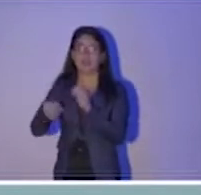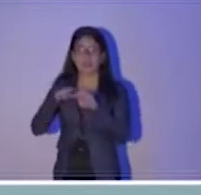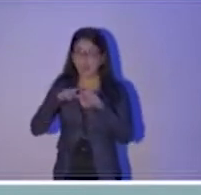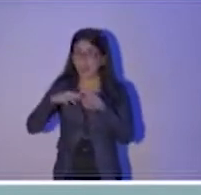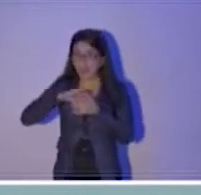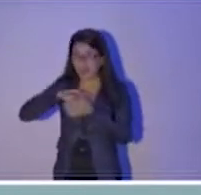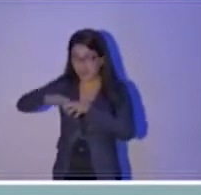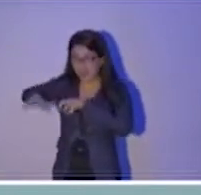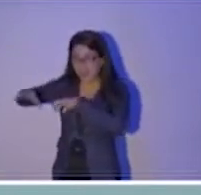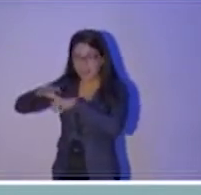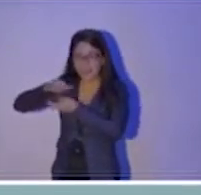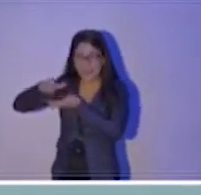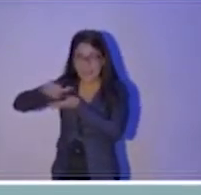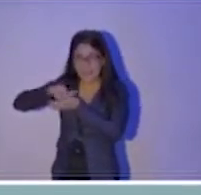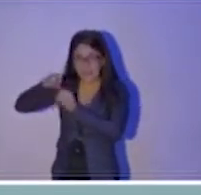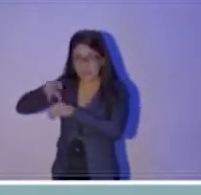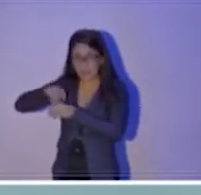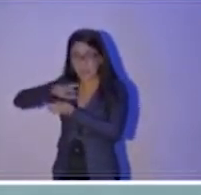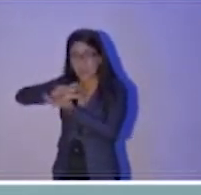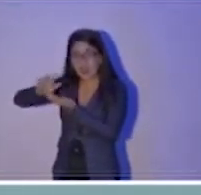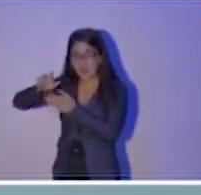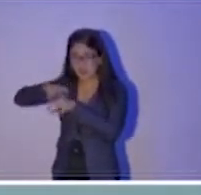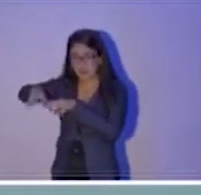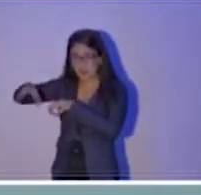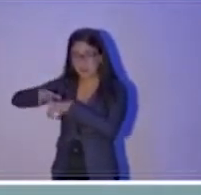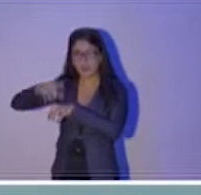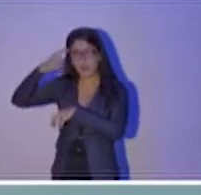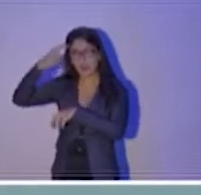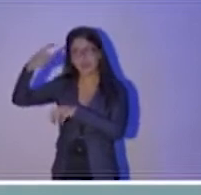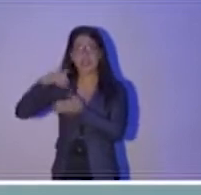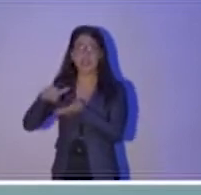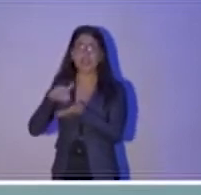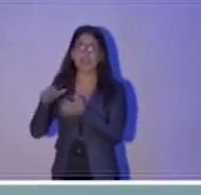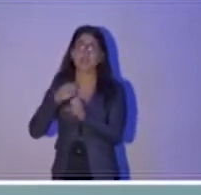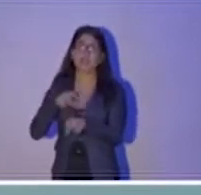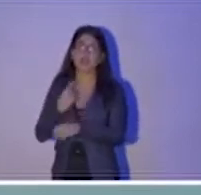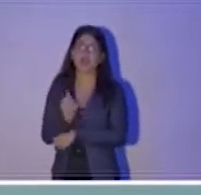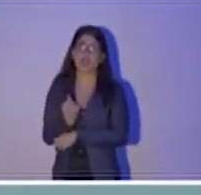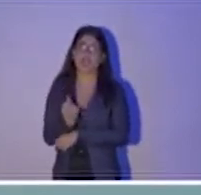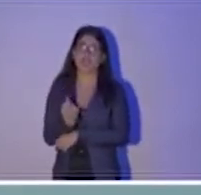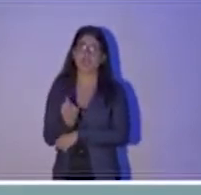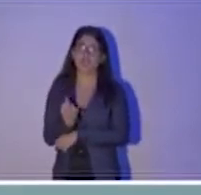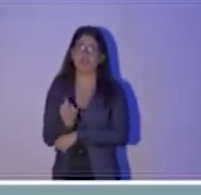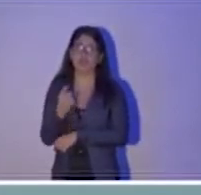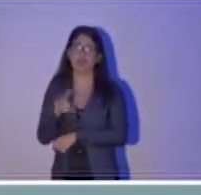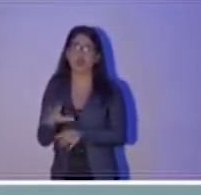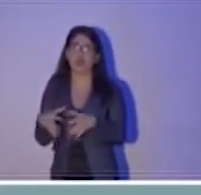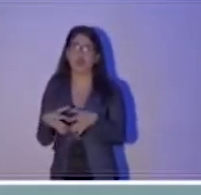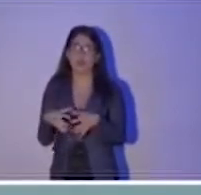de Educação. Eu não posso pensar sozinho na Secretaria de Educação, no âmbito do